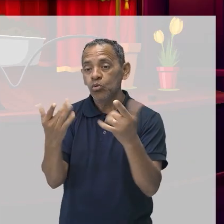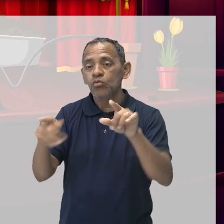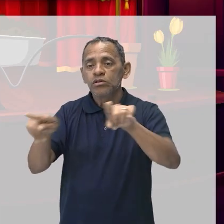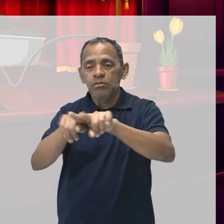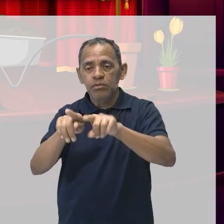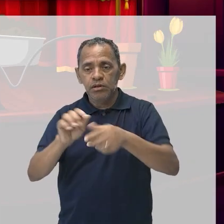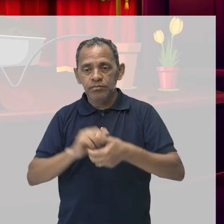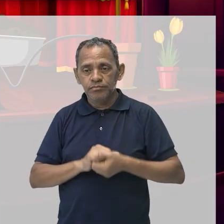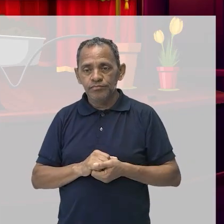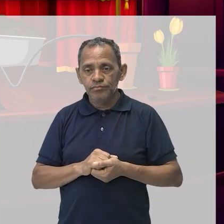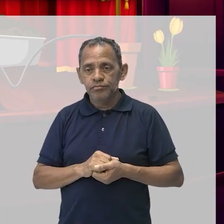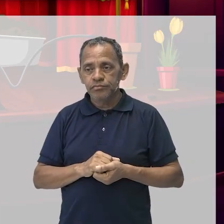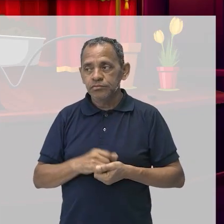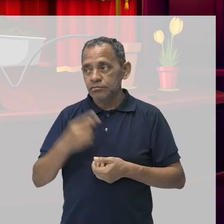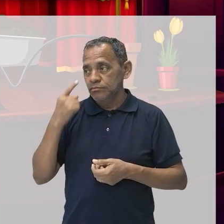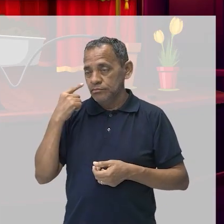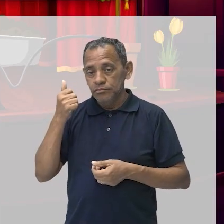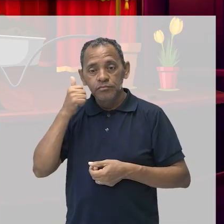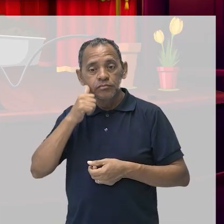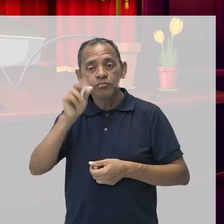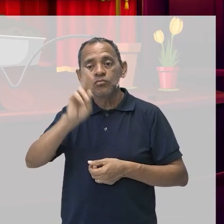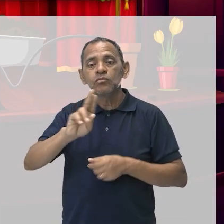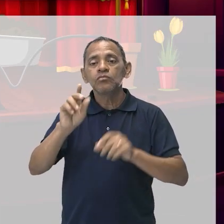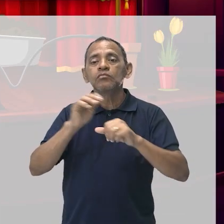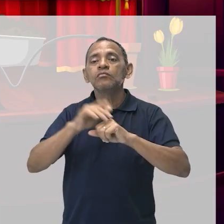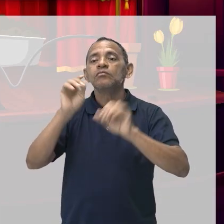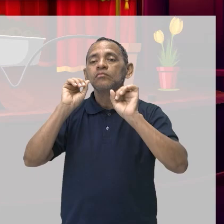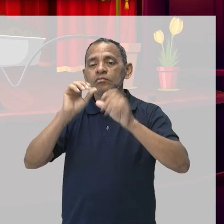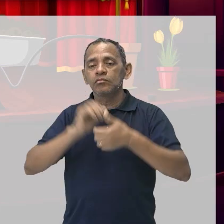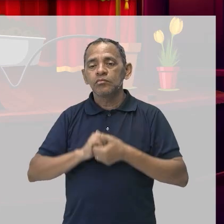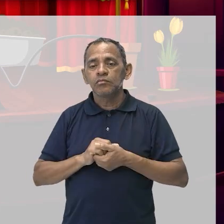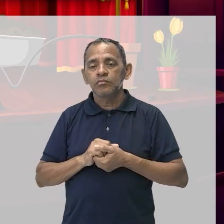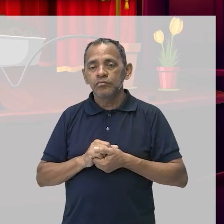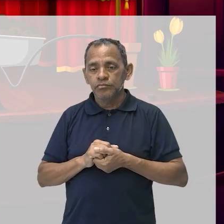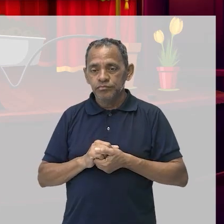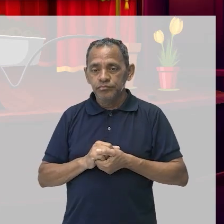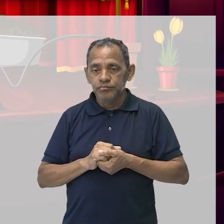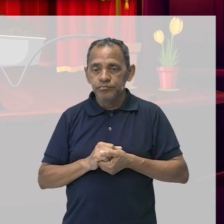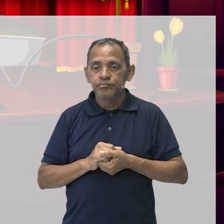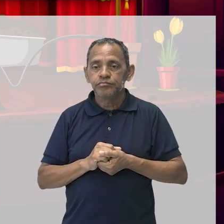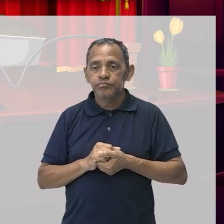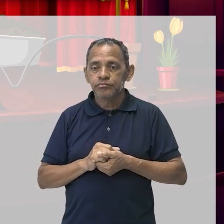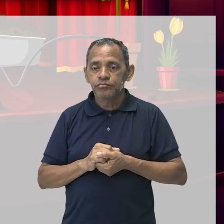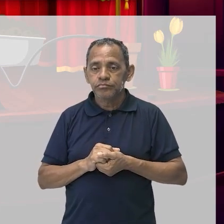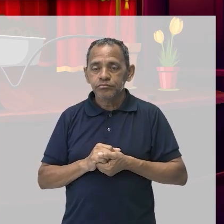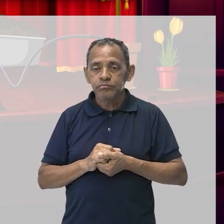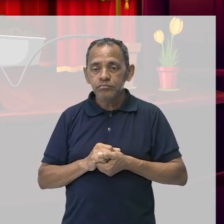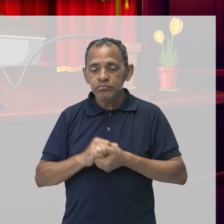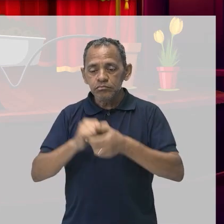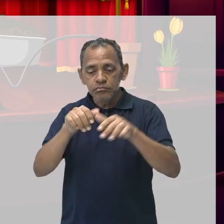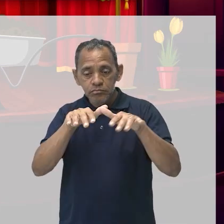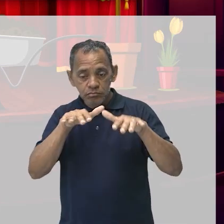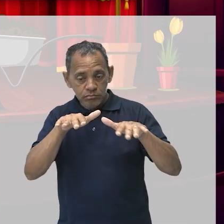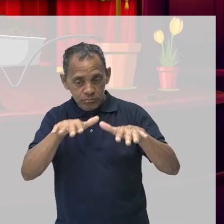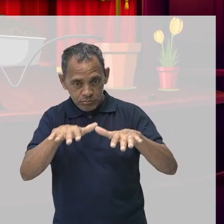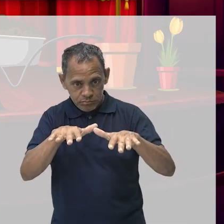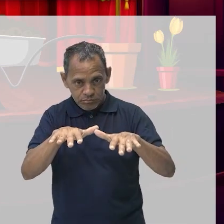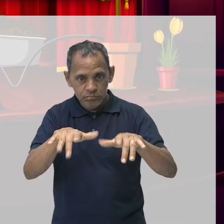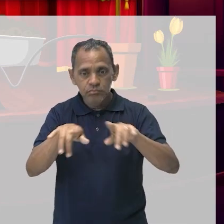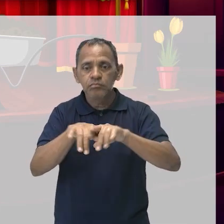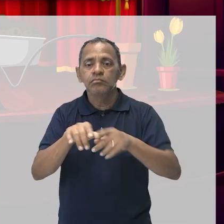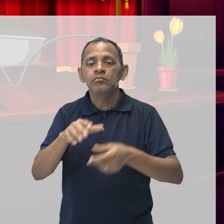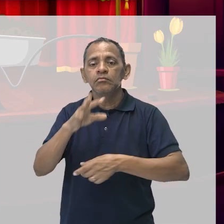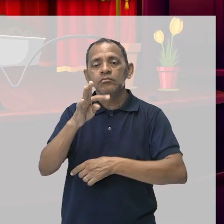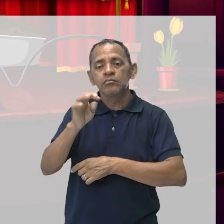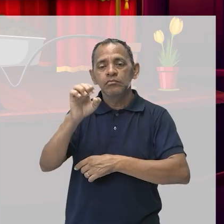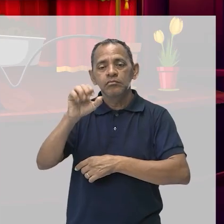a moça, ela usa o quê? Qual é o maior adereço da moça tecelã? Seria o nosso tear. Então, o tear é